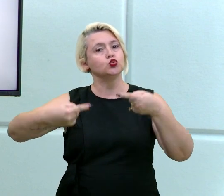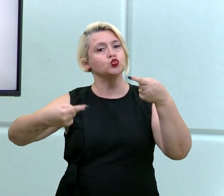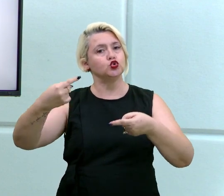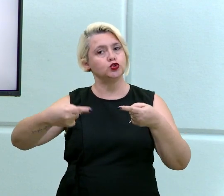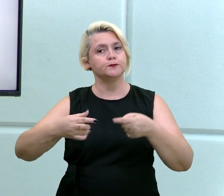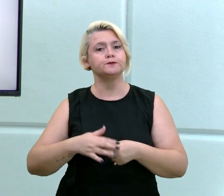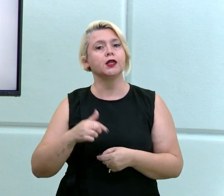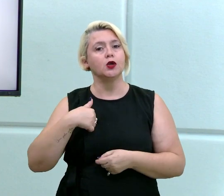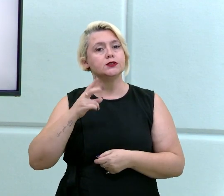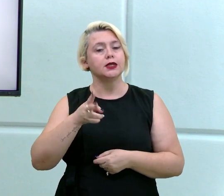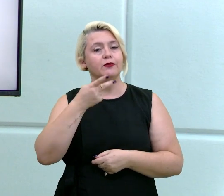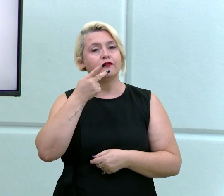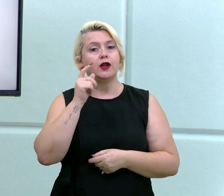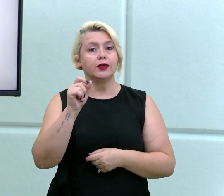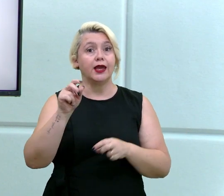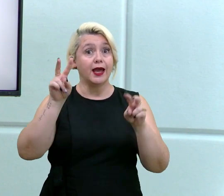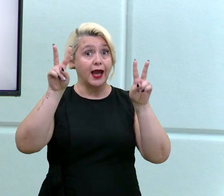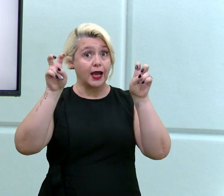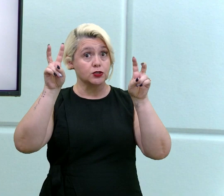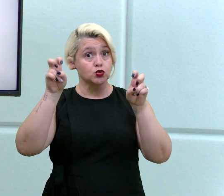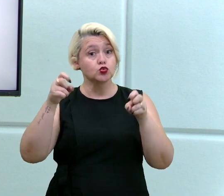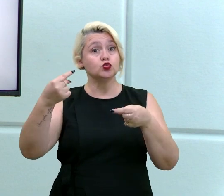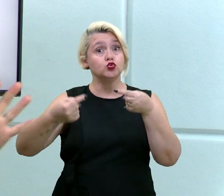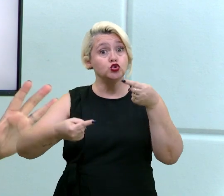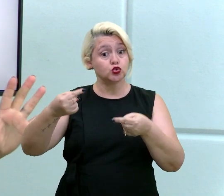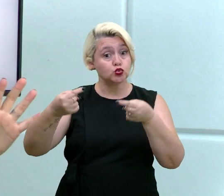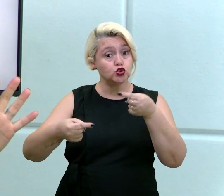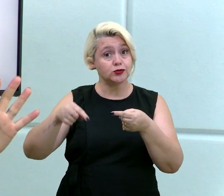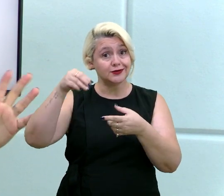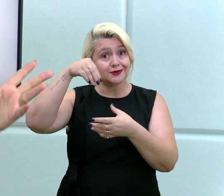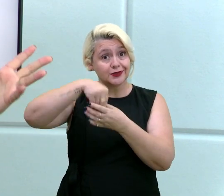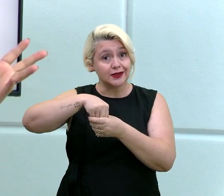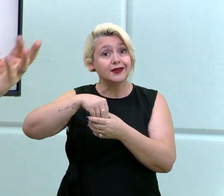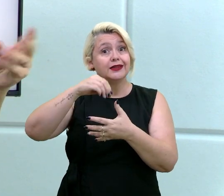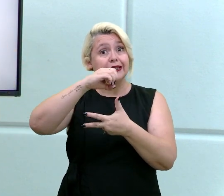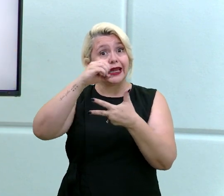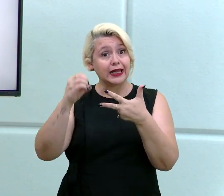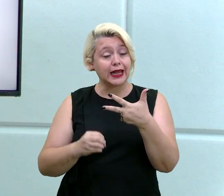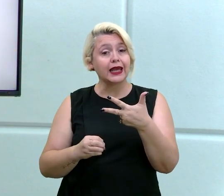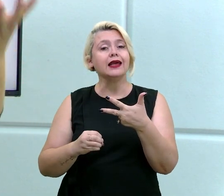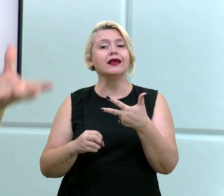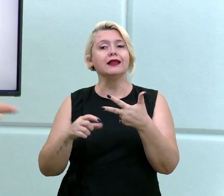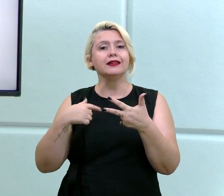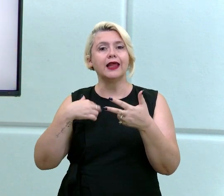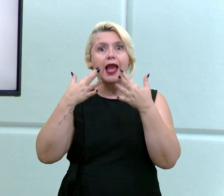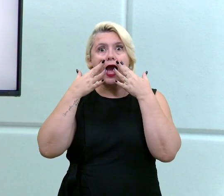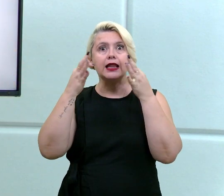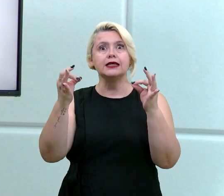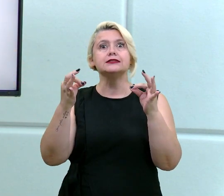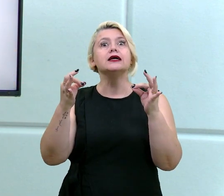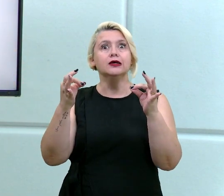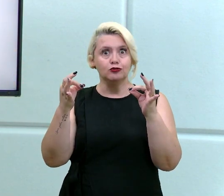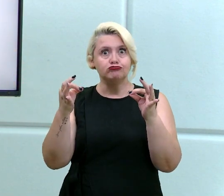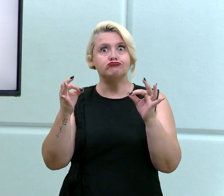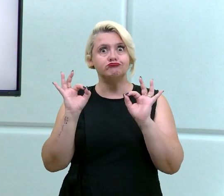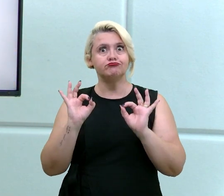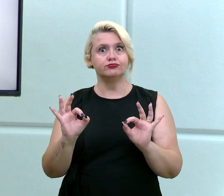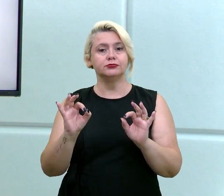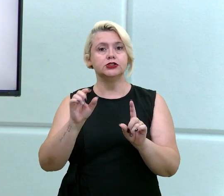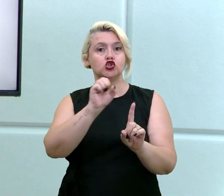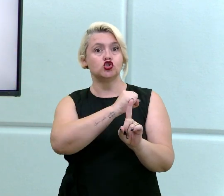discutido. E eu sempre falo para vocês, os assuntos que são discutidos no Enem, eles recebem uma atenção muito grande